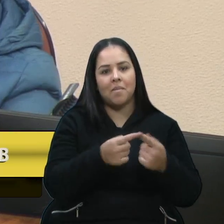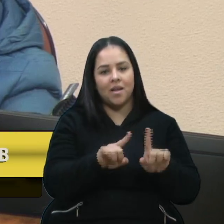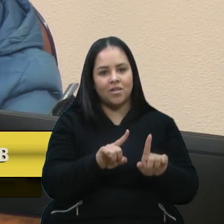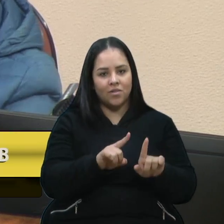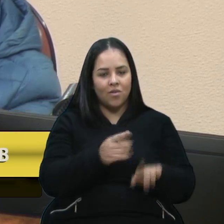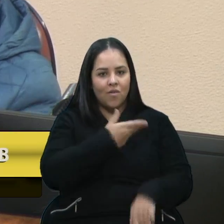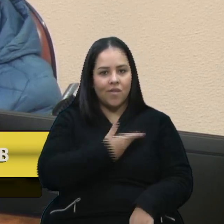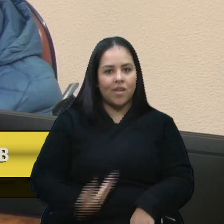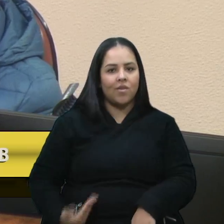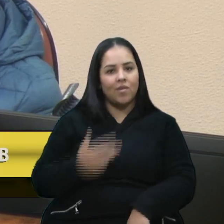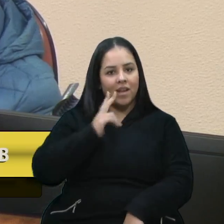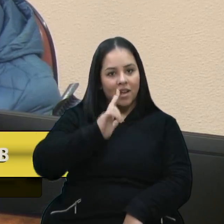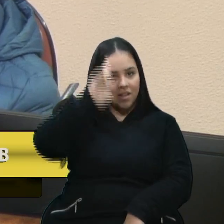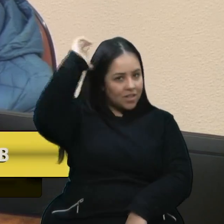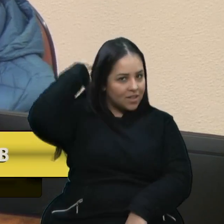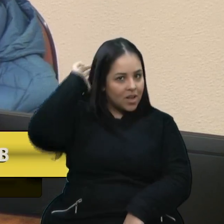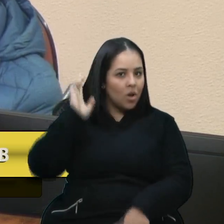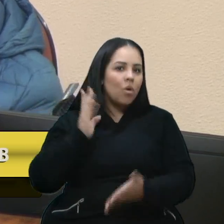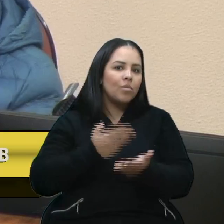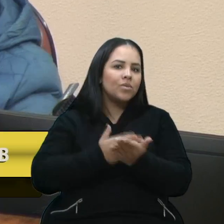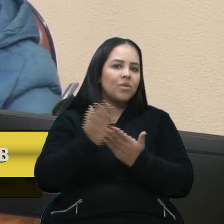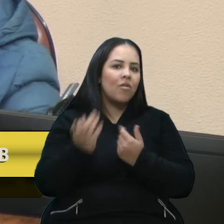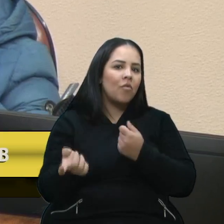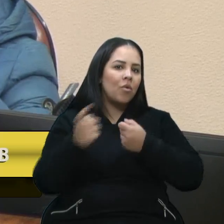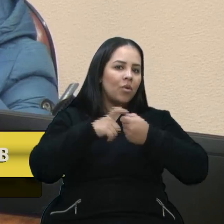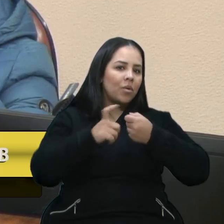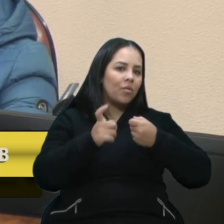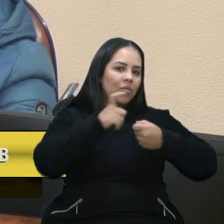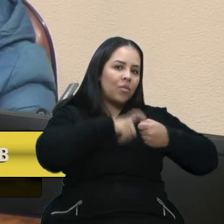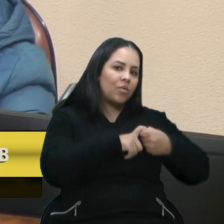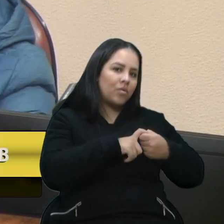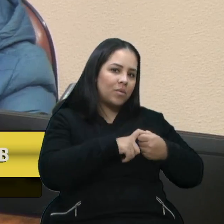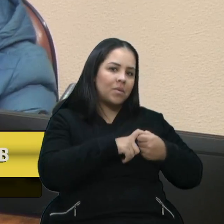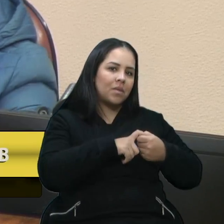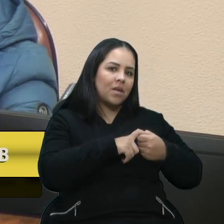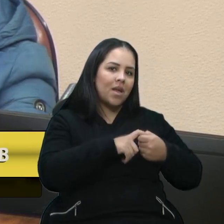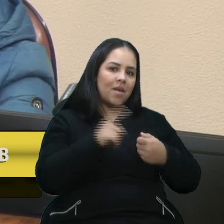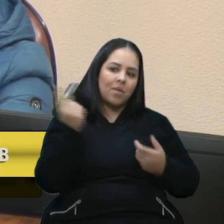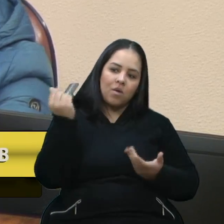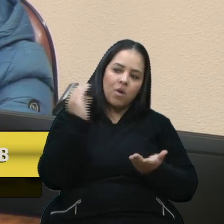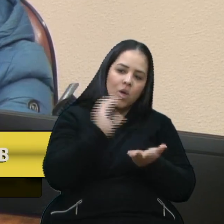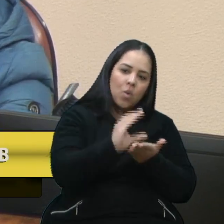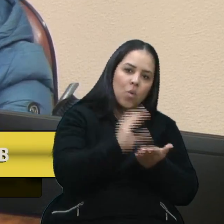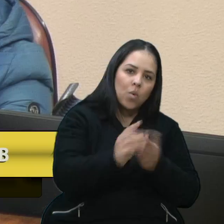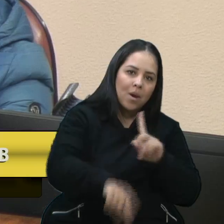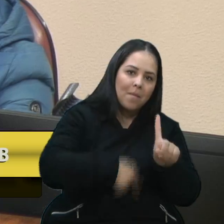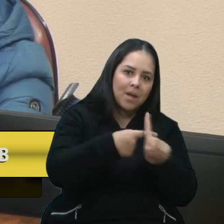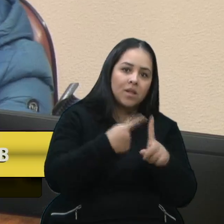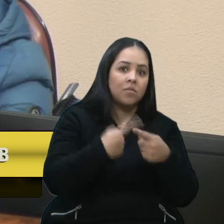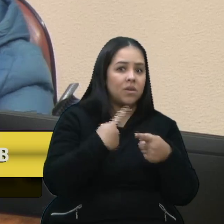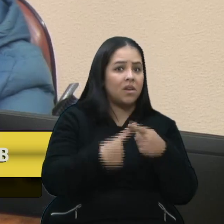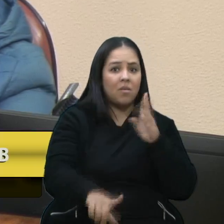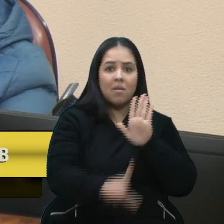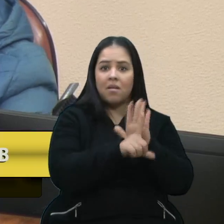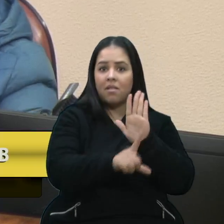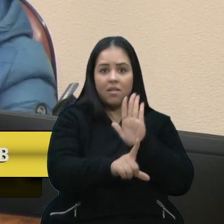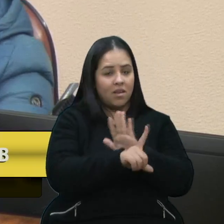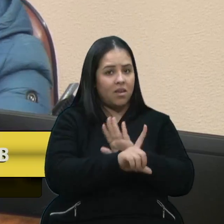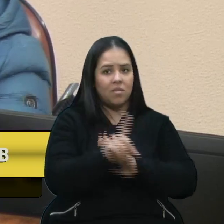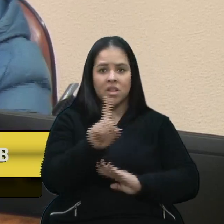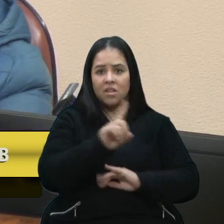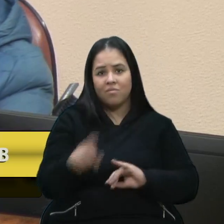a recuperar o Financiarte, né? Já aportou mais recursos, como era uma lei que determinava, mas não vinha